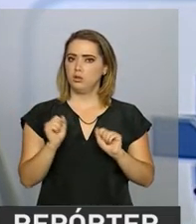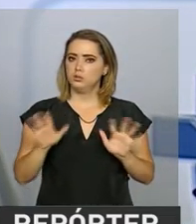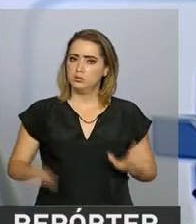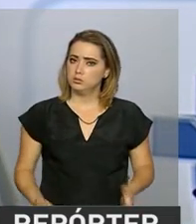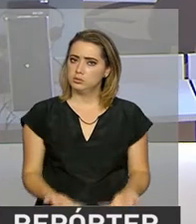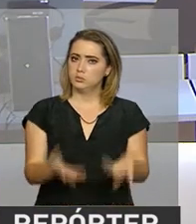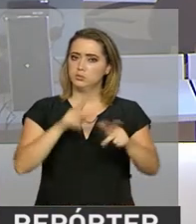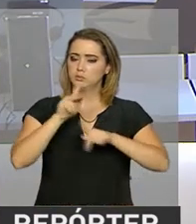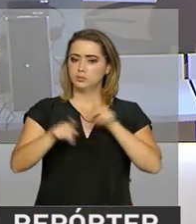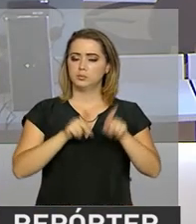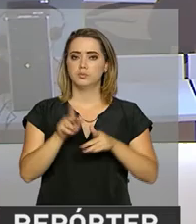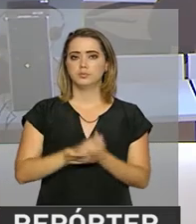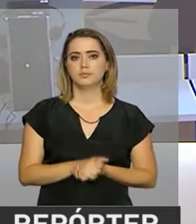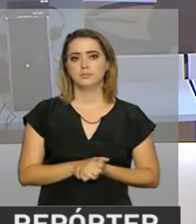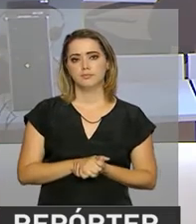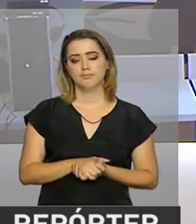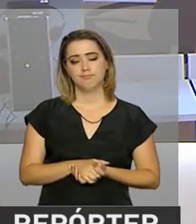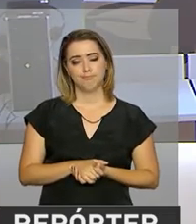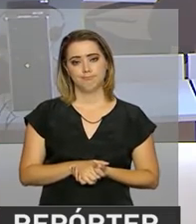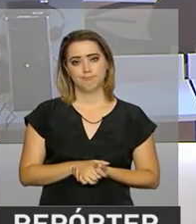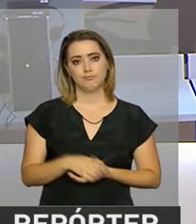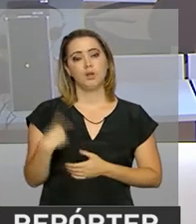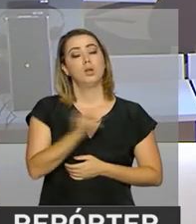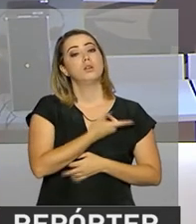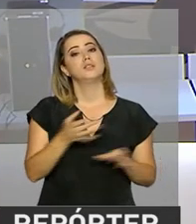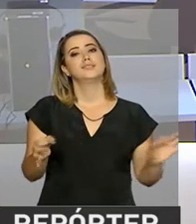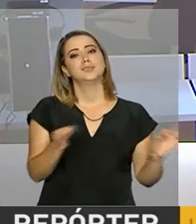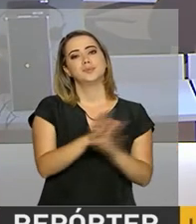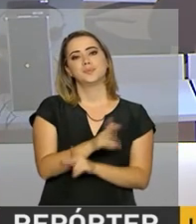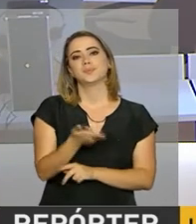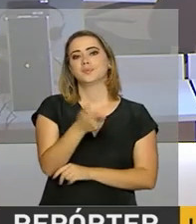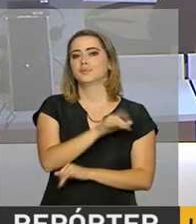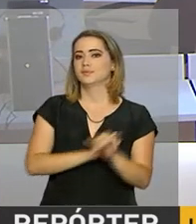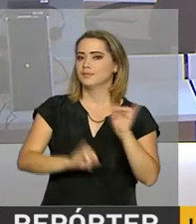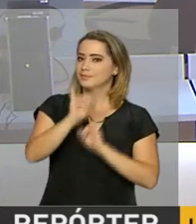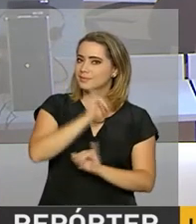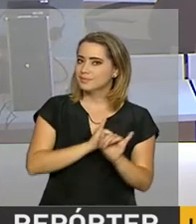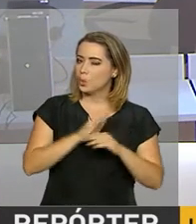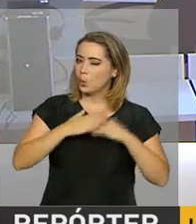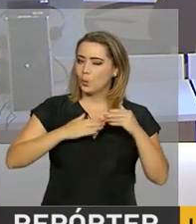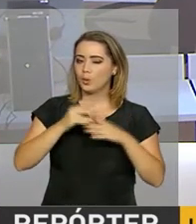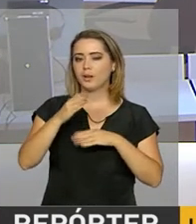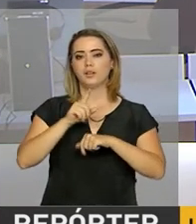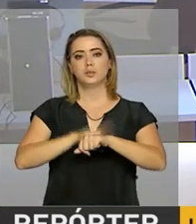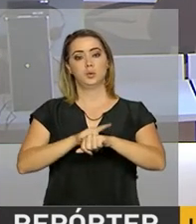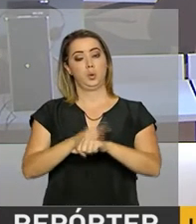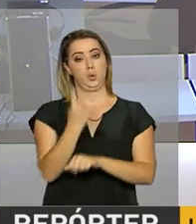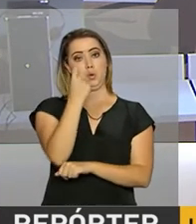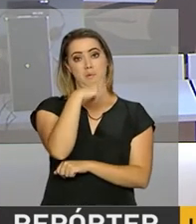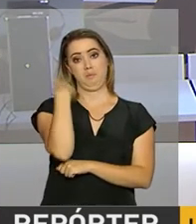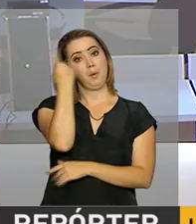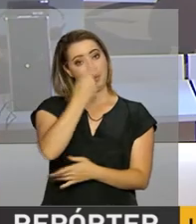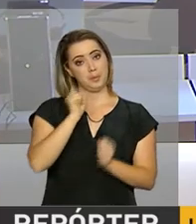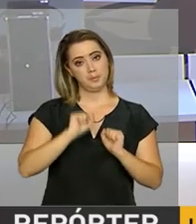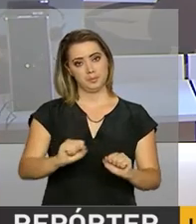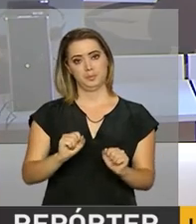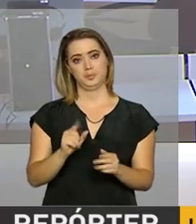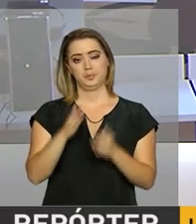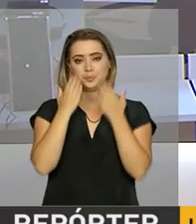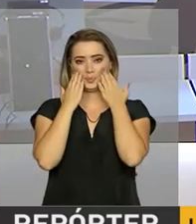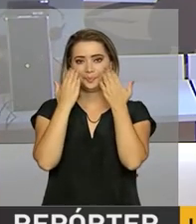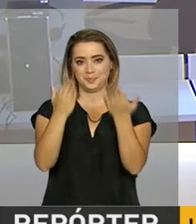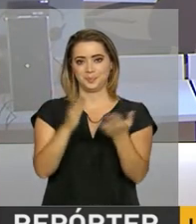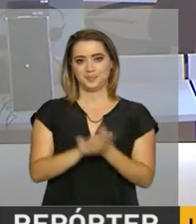da população. A gente fica por aqui, podemos voltar a qualquer momento com outras informações ou daqui a uma hora, no nosso próximo boletim